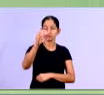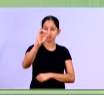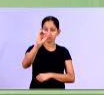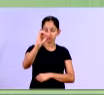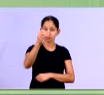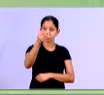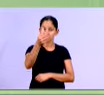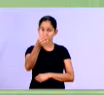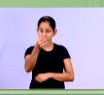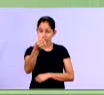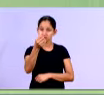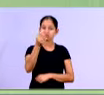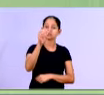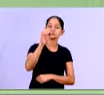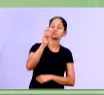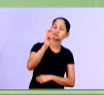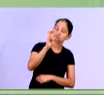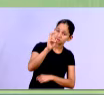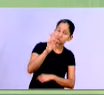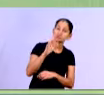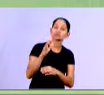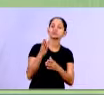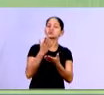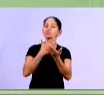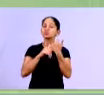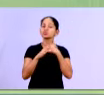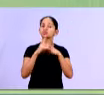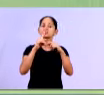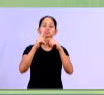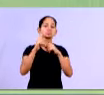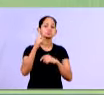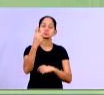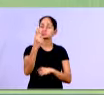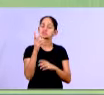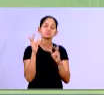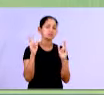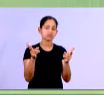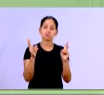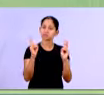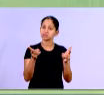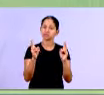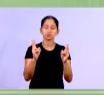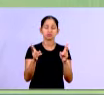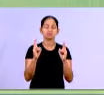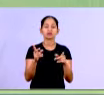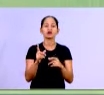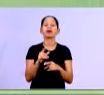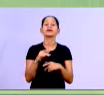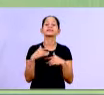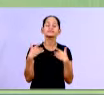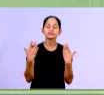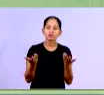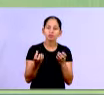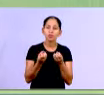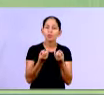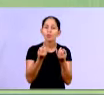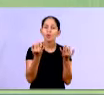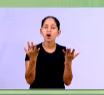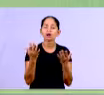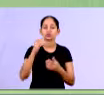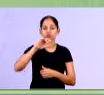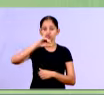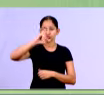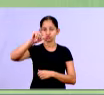0,065. Vezes o tempo é 1. Tudo que multiplica 1 é igual a ele mesmo. Ou seja, ele vai pagar de juros em um